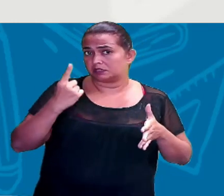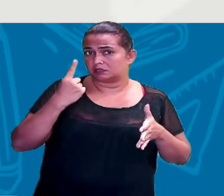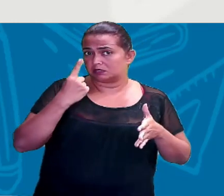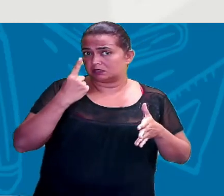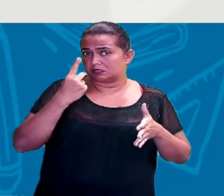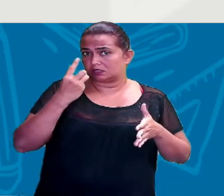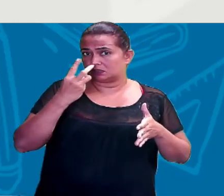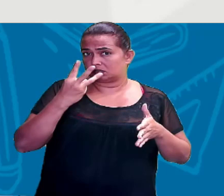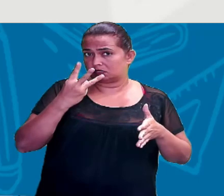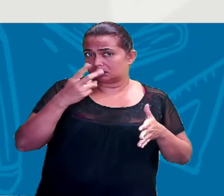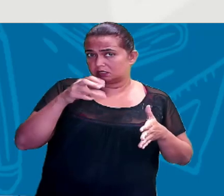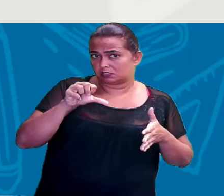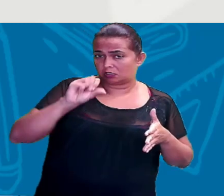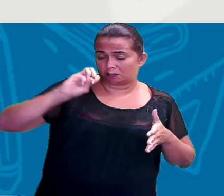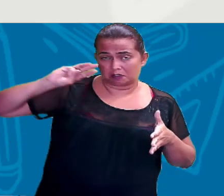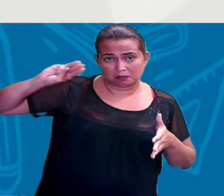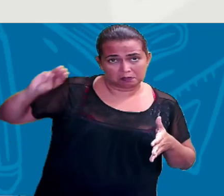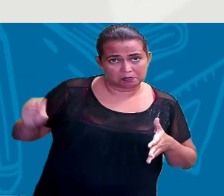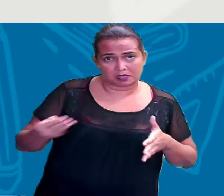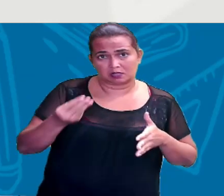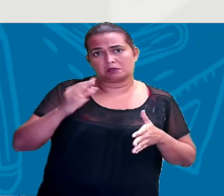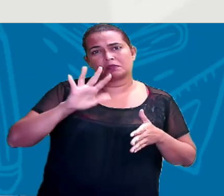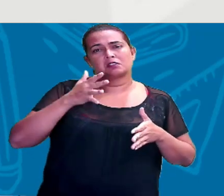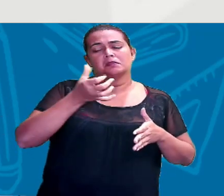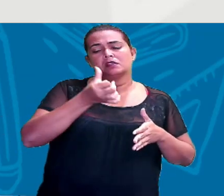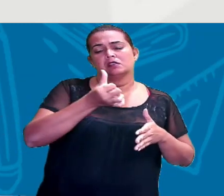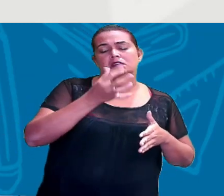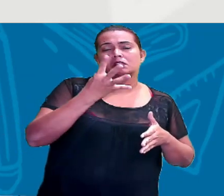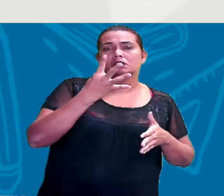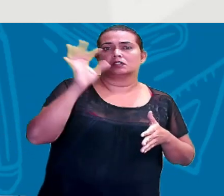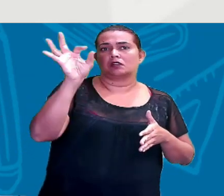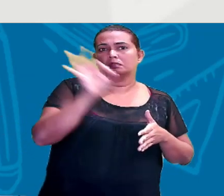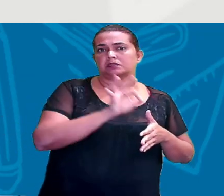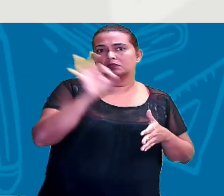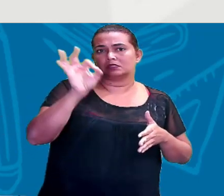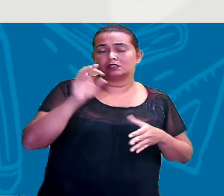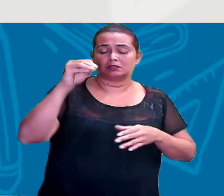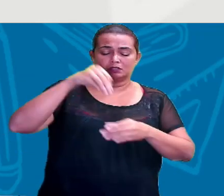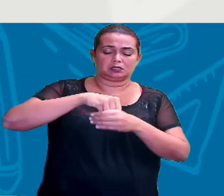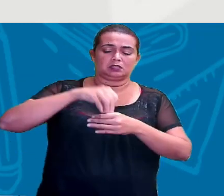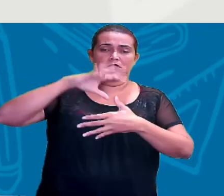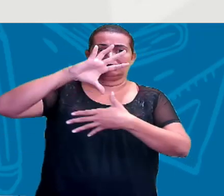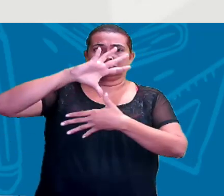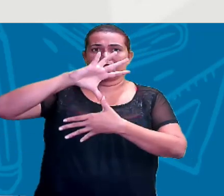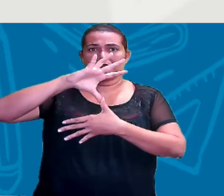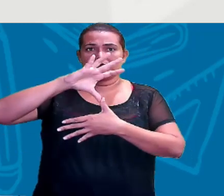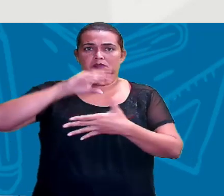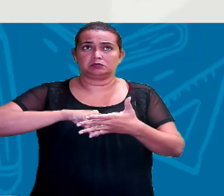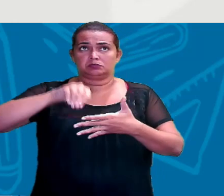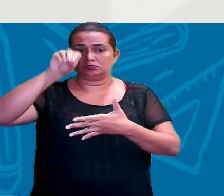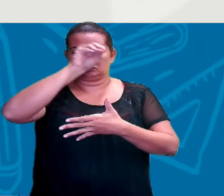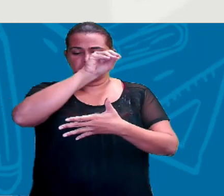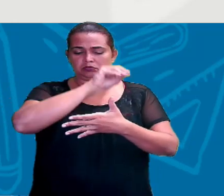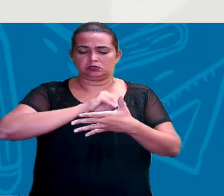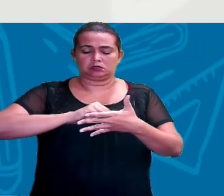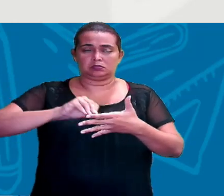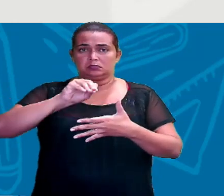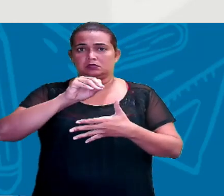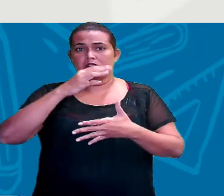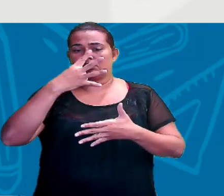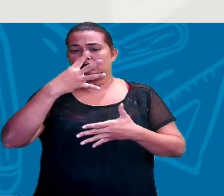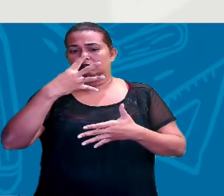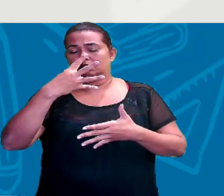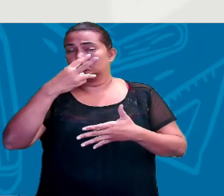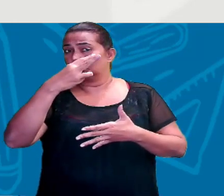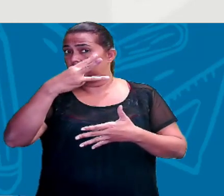imigrantes, né, da América Latina, 64% migraram dentro da própria América Latina e 34% buscaram